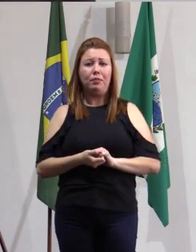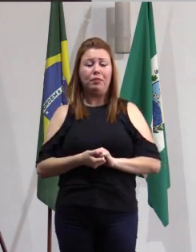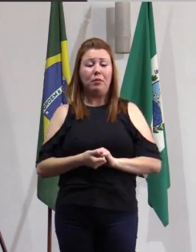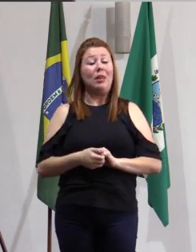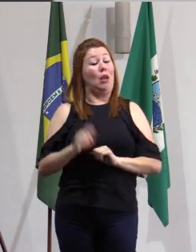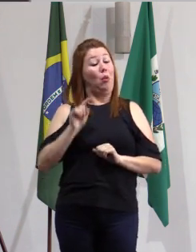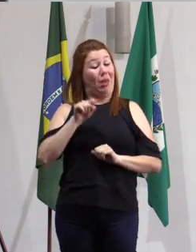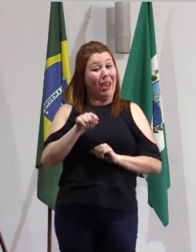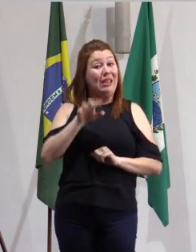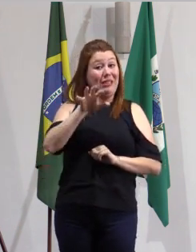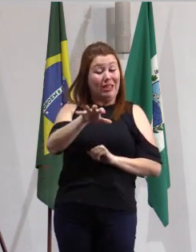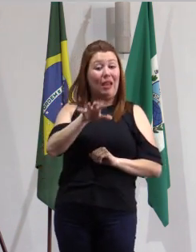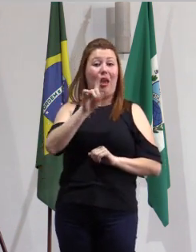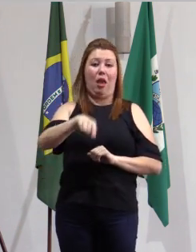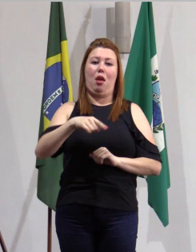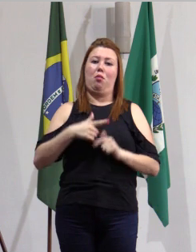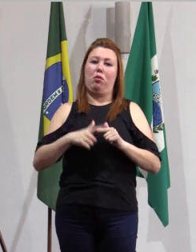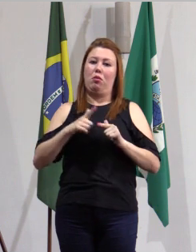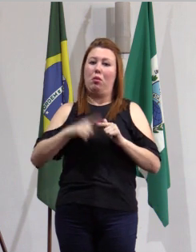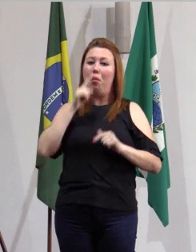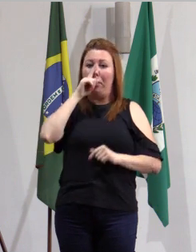Esse é um grande receio.